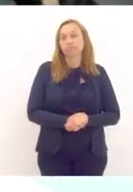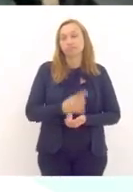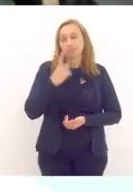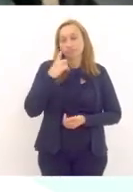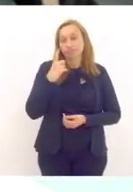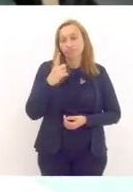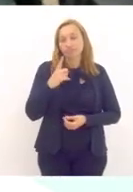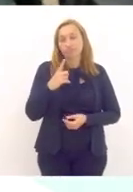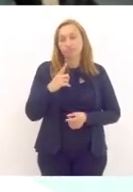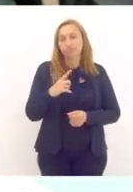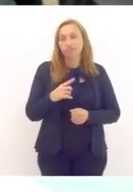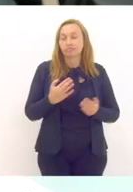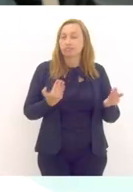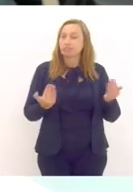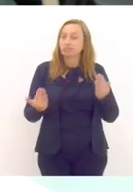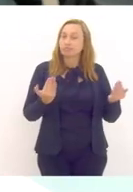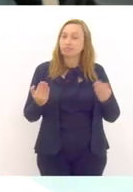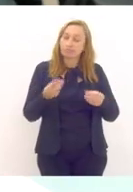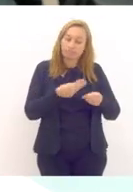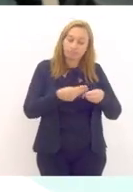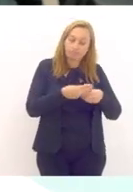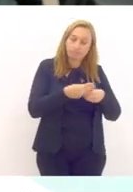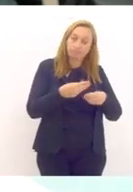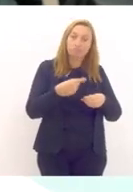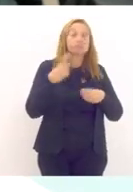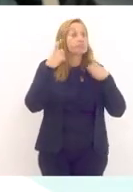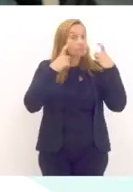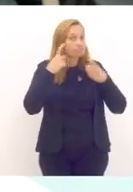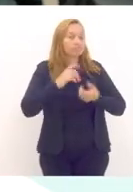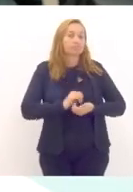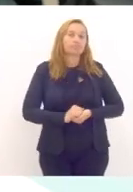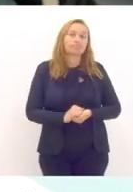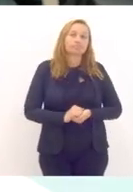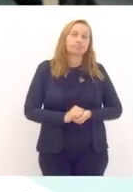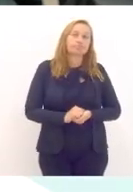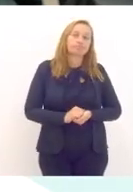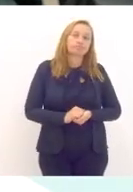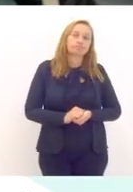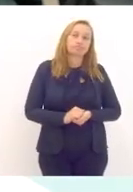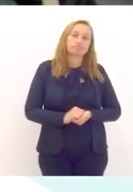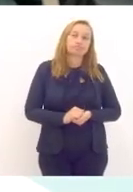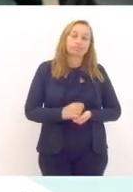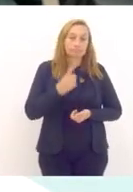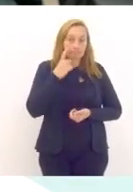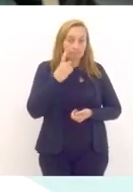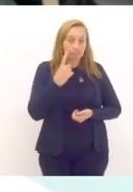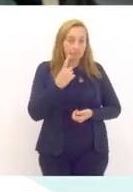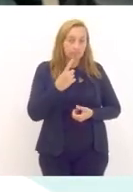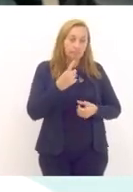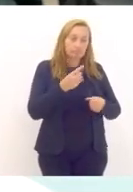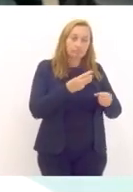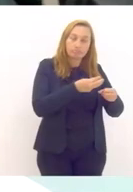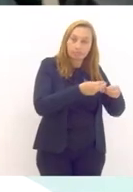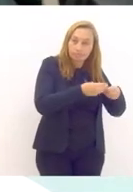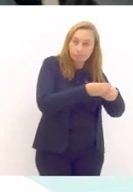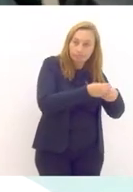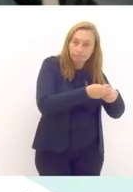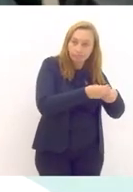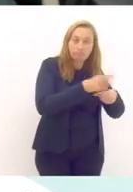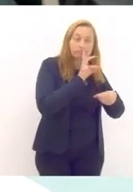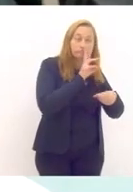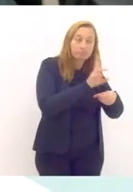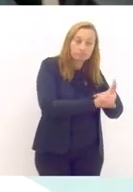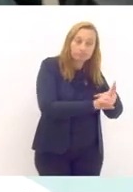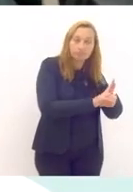nível de município, a gente já fica preocupado. A gente, quando começa a olhar o resultado primário dos municípios, nós vemos